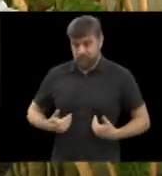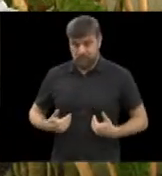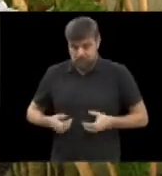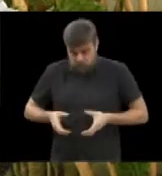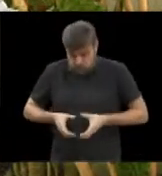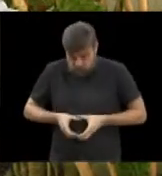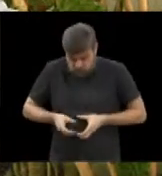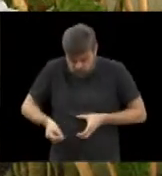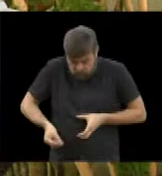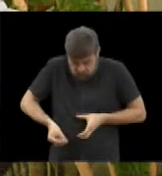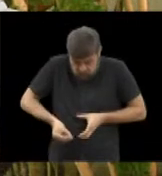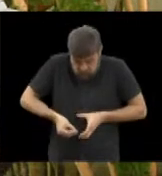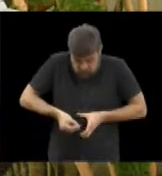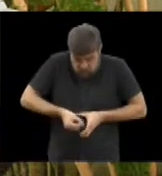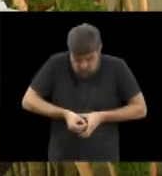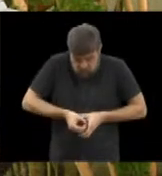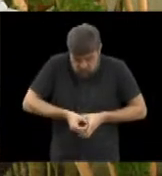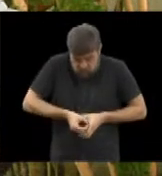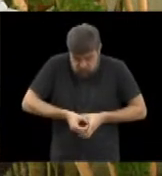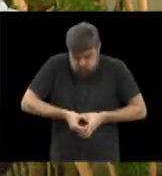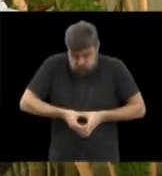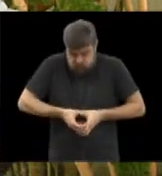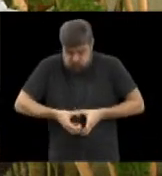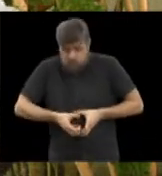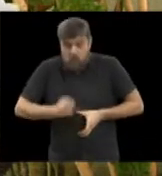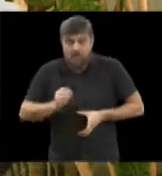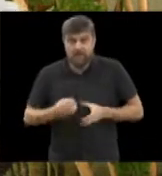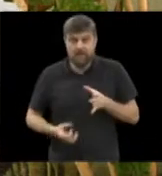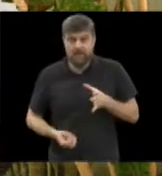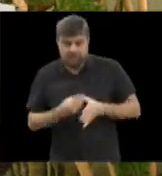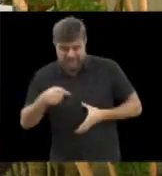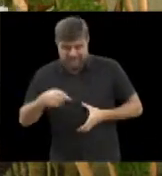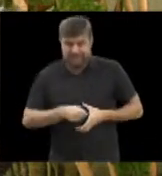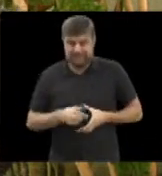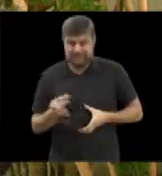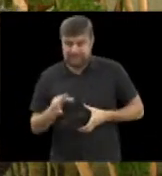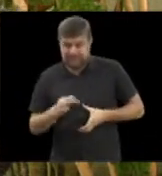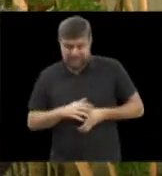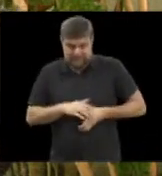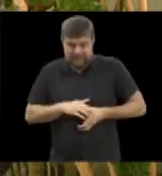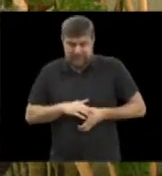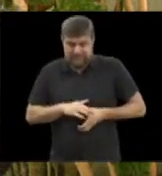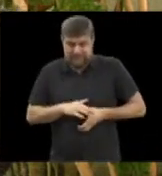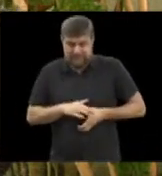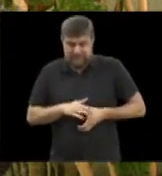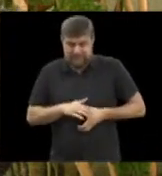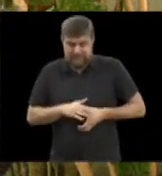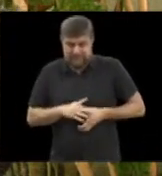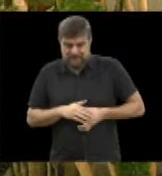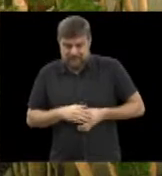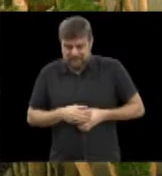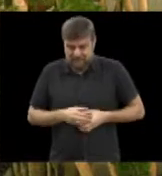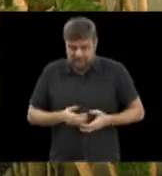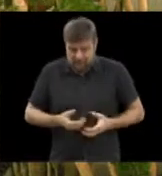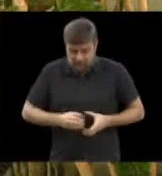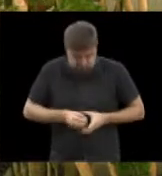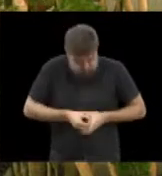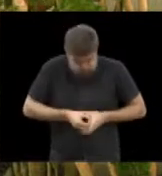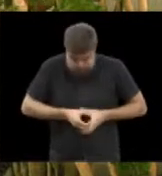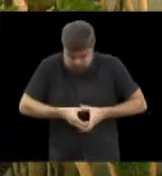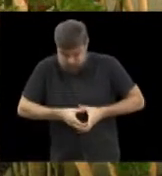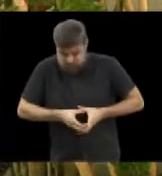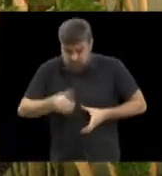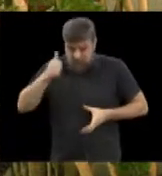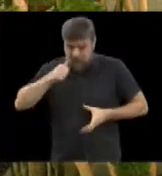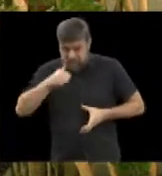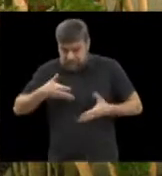na cavidade uterina, num ciclo natural, ela forma um processo inflamatório entre trofoblasto e bebê, a mãe e o filho